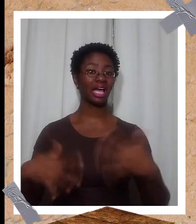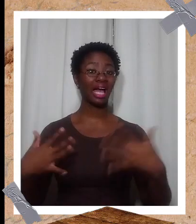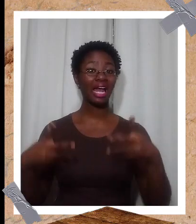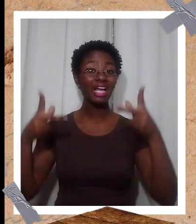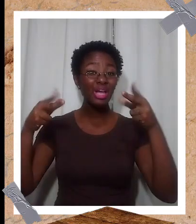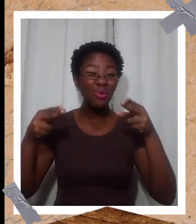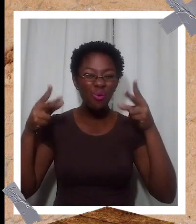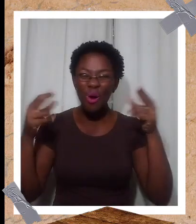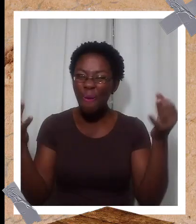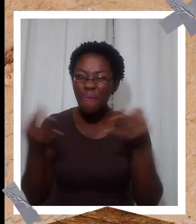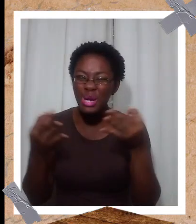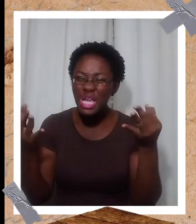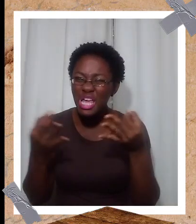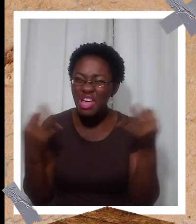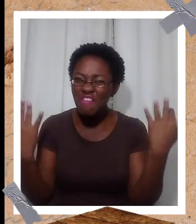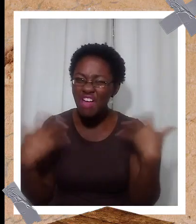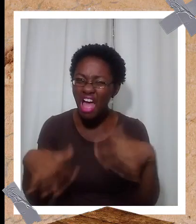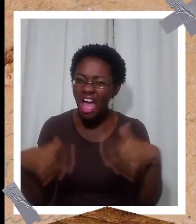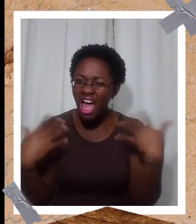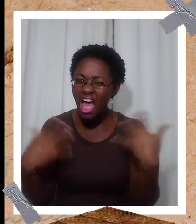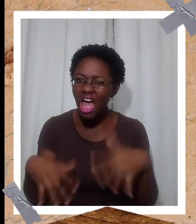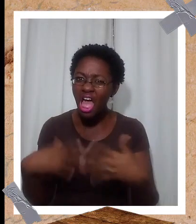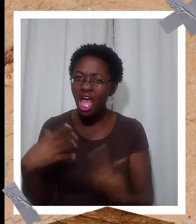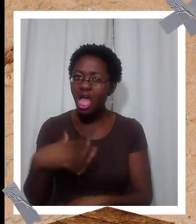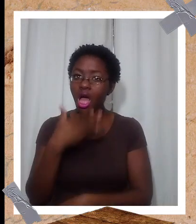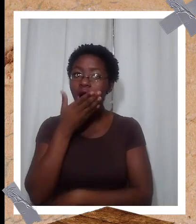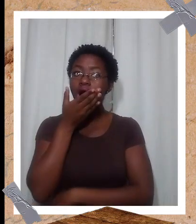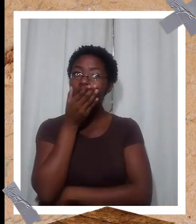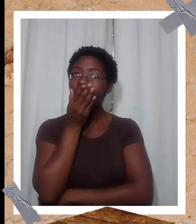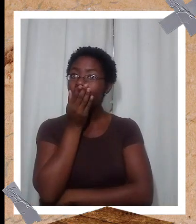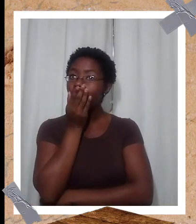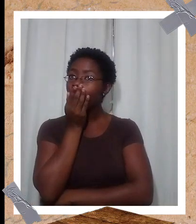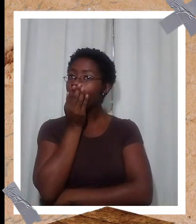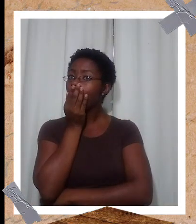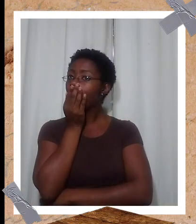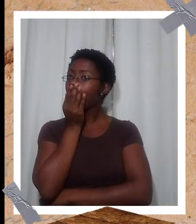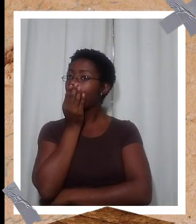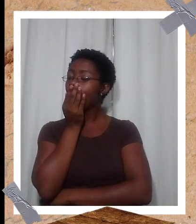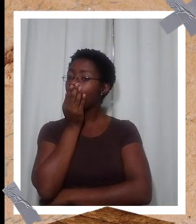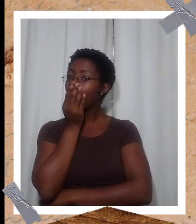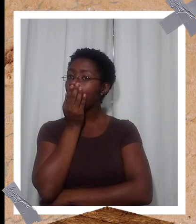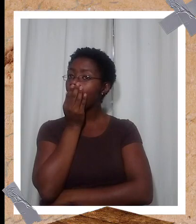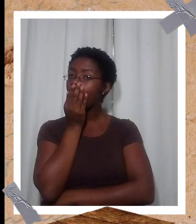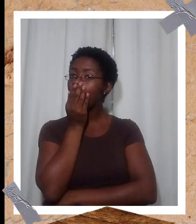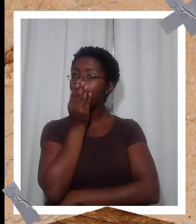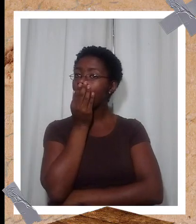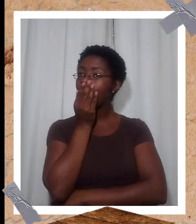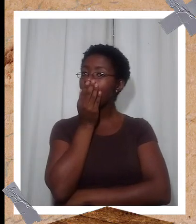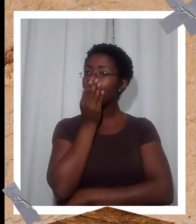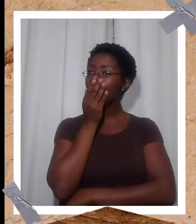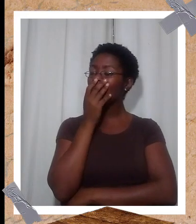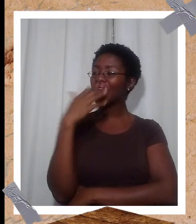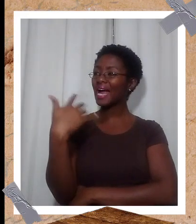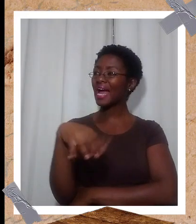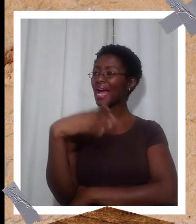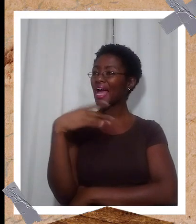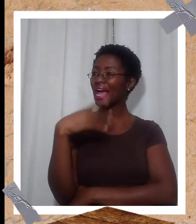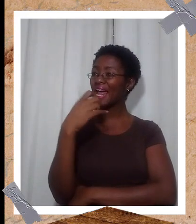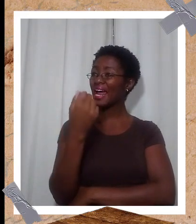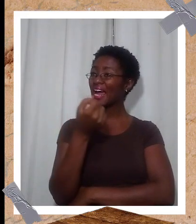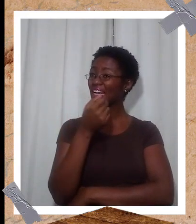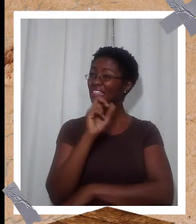assim? Caramba, cara. Nunca imaginei uma obra de arte.